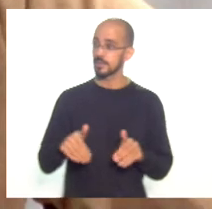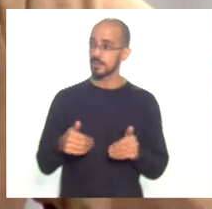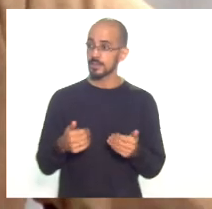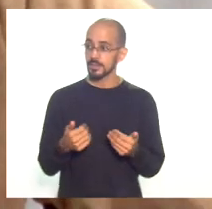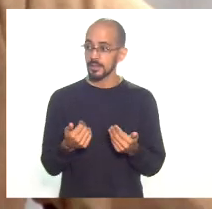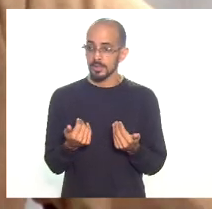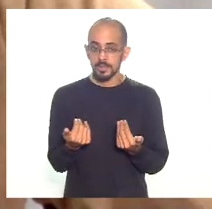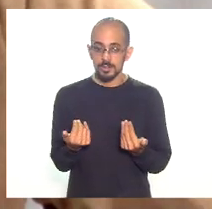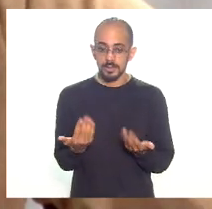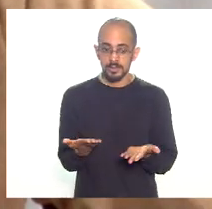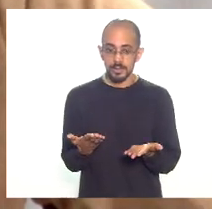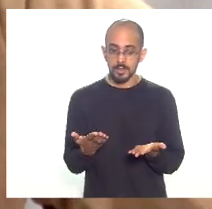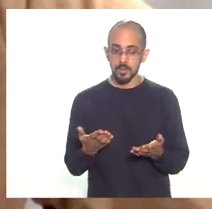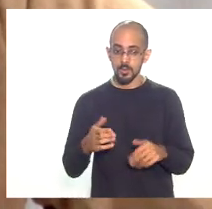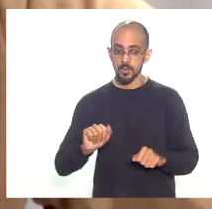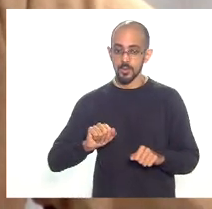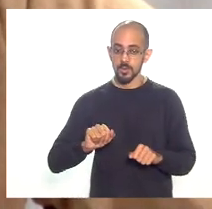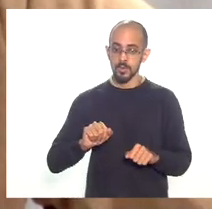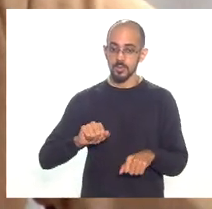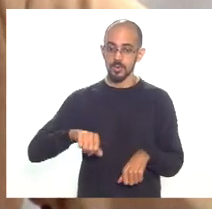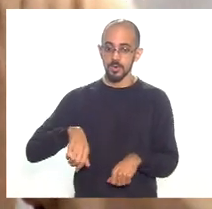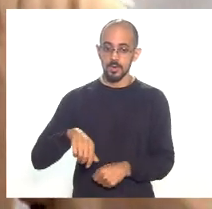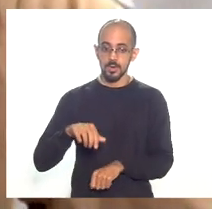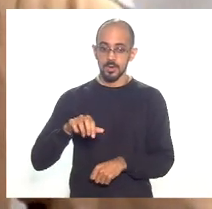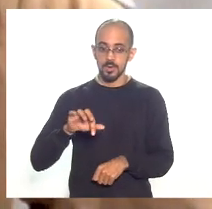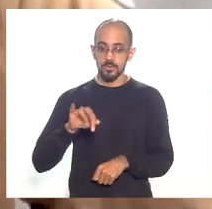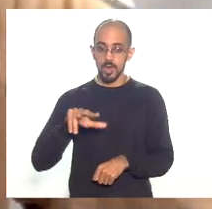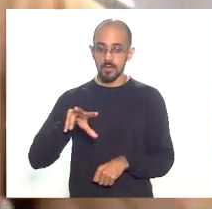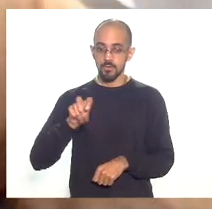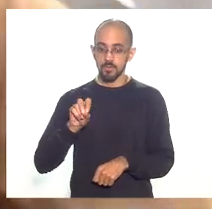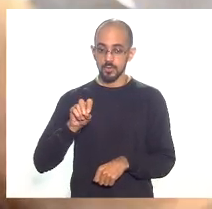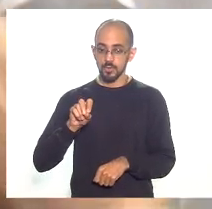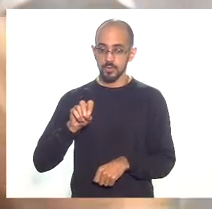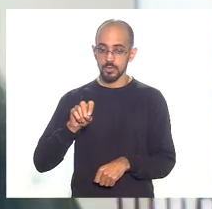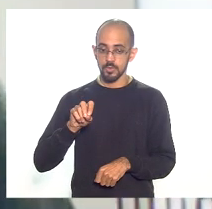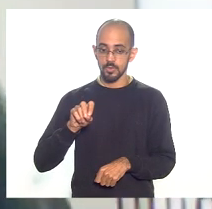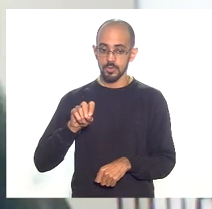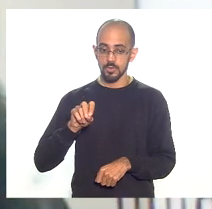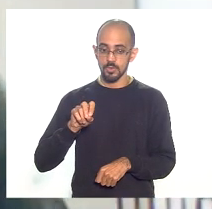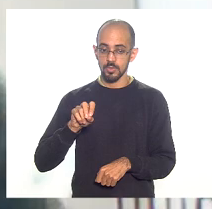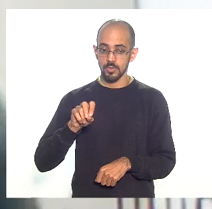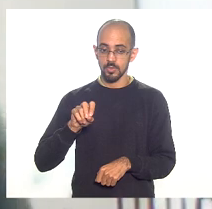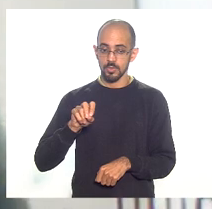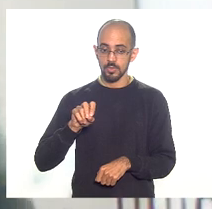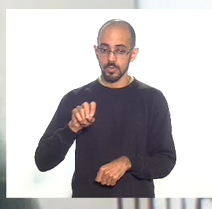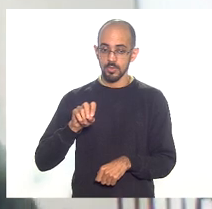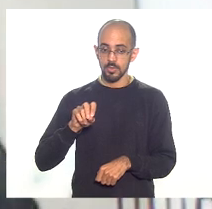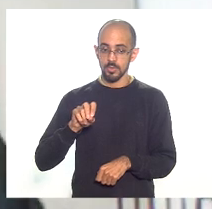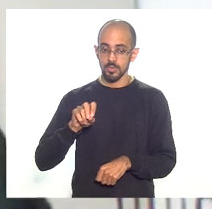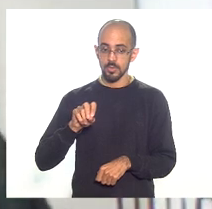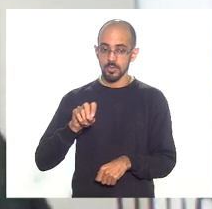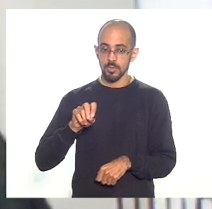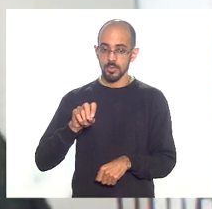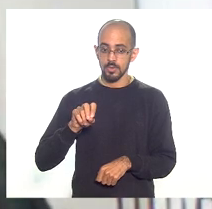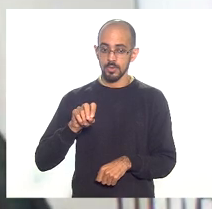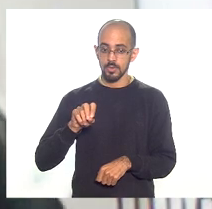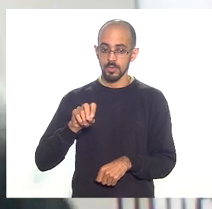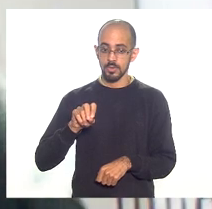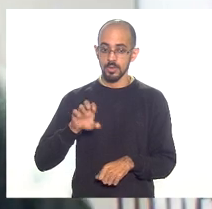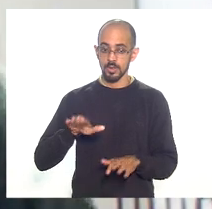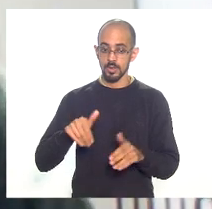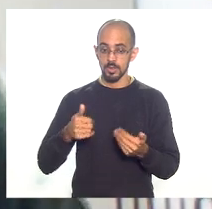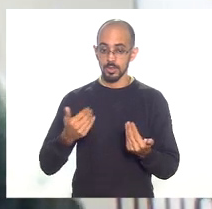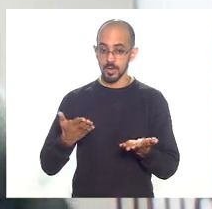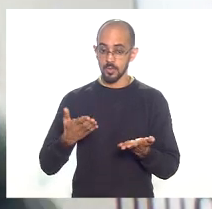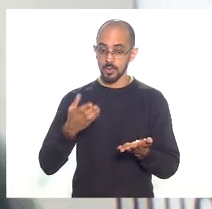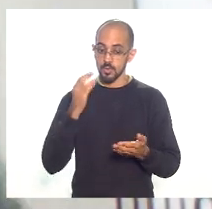vossa excelência deputado Flávio Serafini deputado Flávio Serafini obrigado presidente Marta Rocha eu vou tentar ser